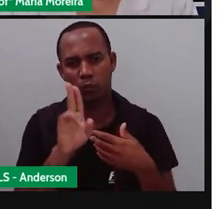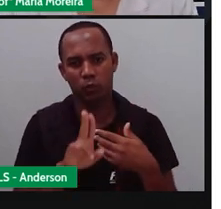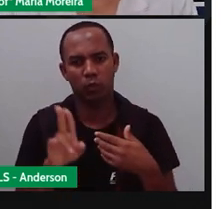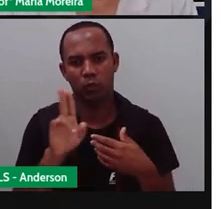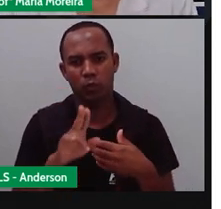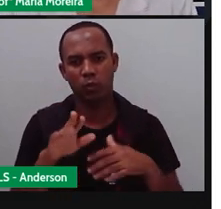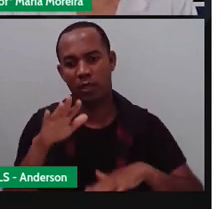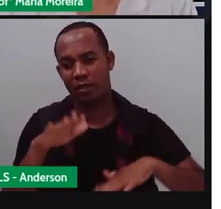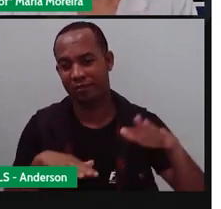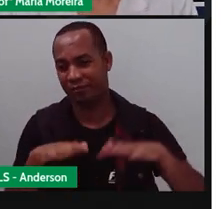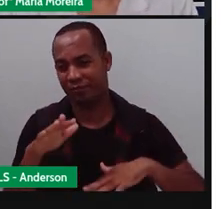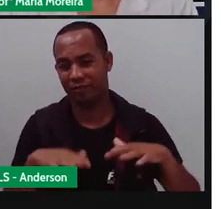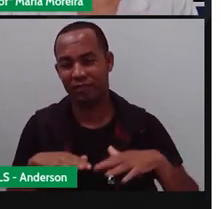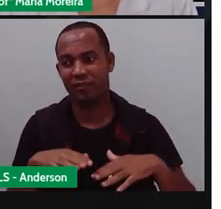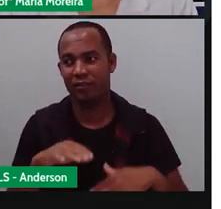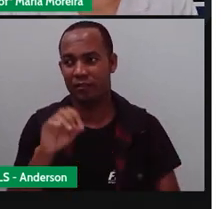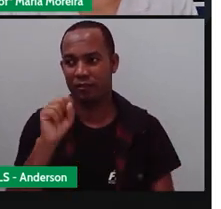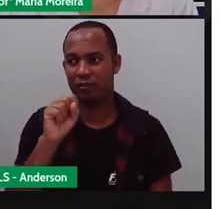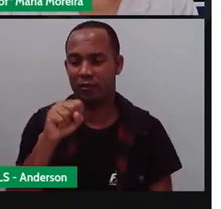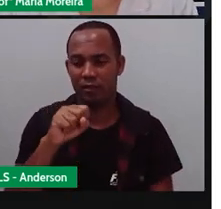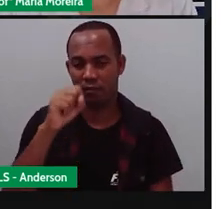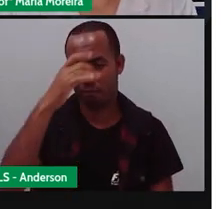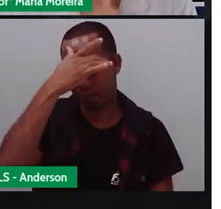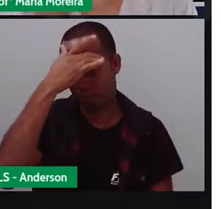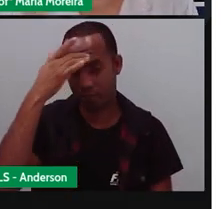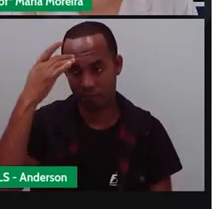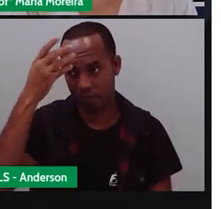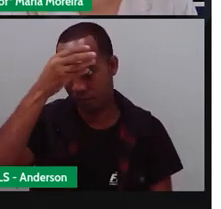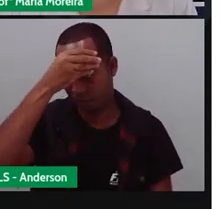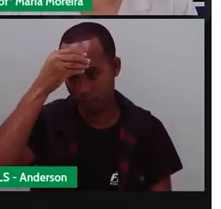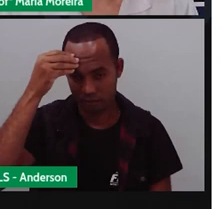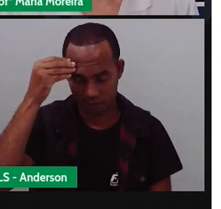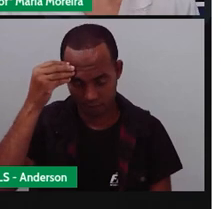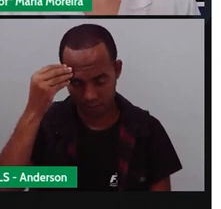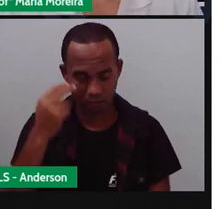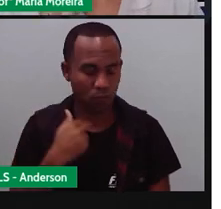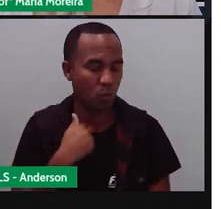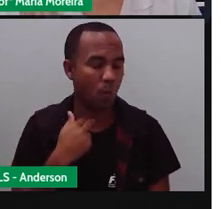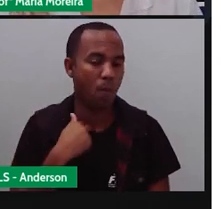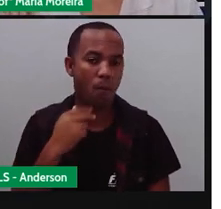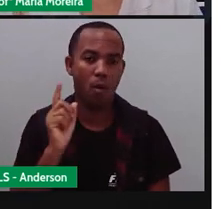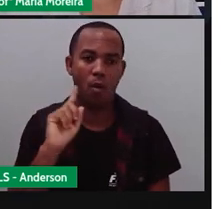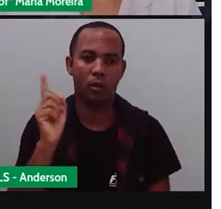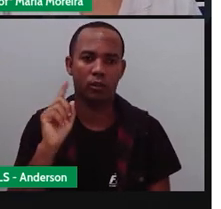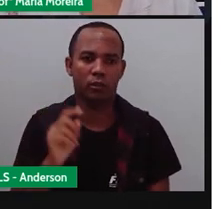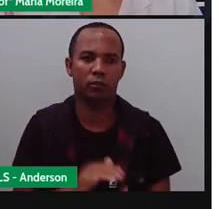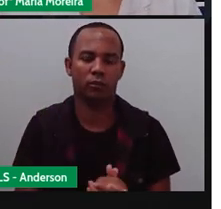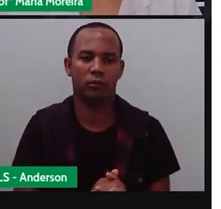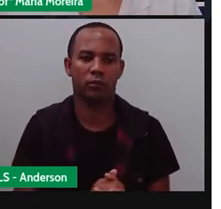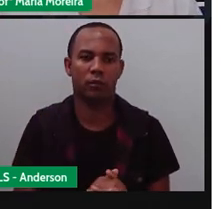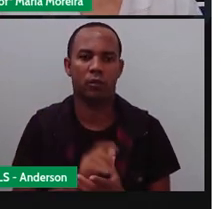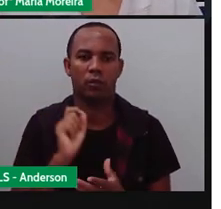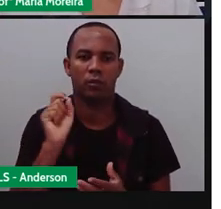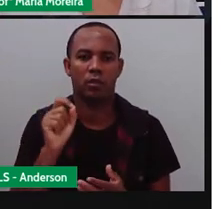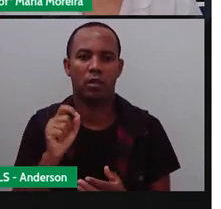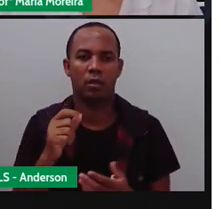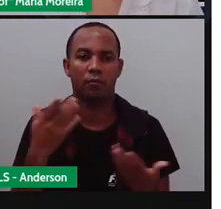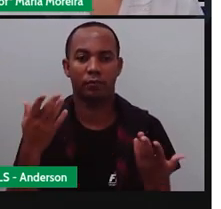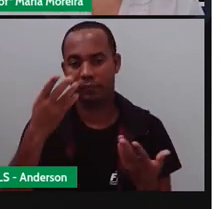algumas vezes né pro Vânia as pessoas esquecem mas não pode esquecer porque esquecer de